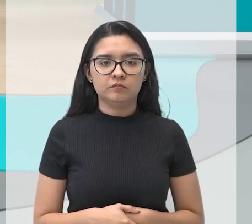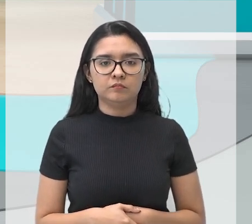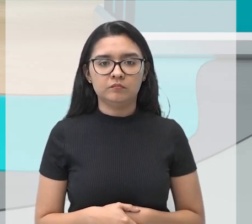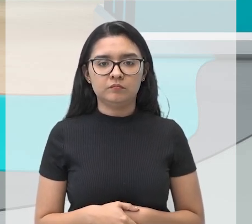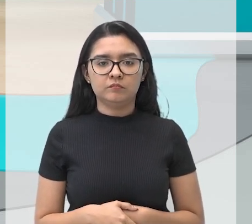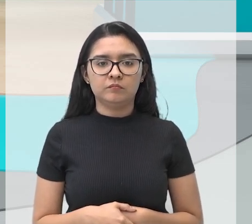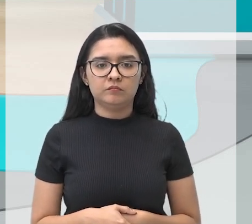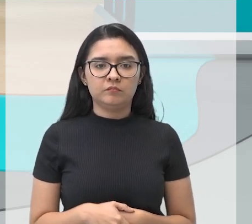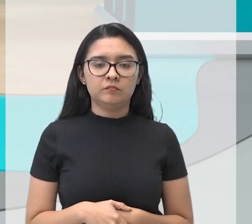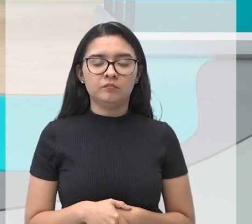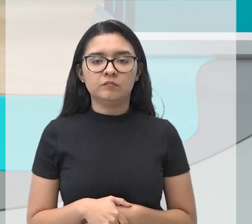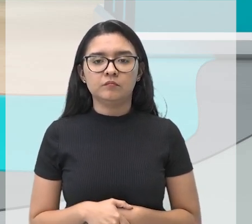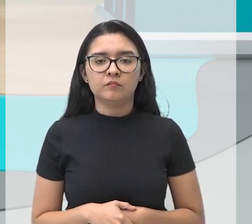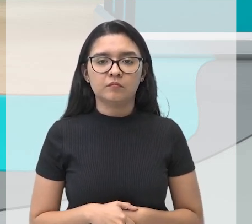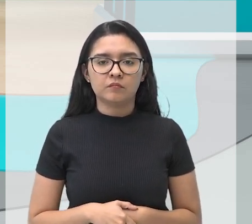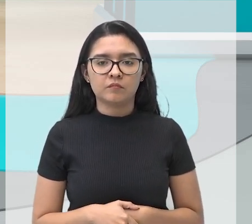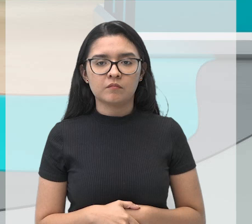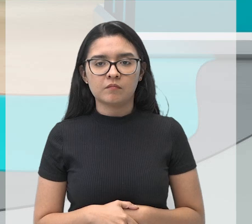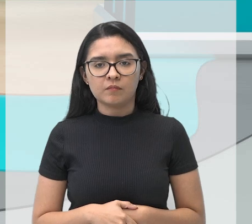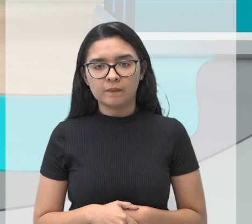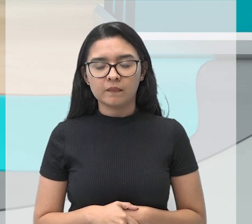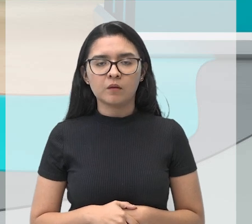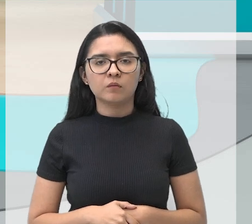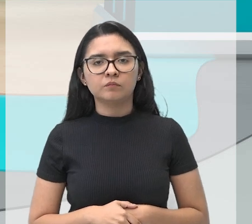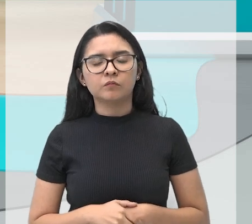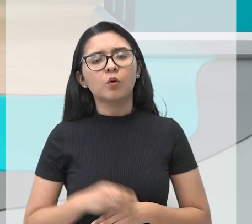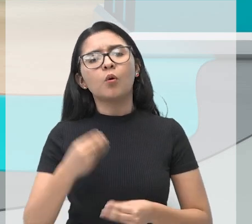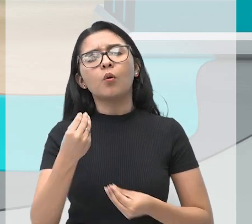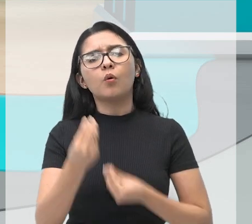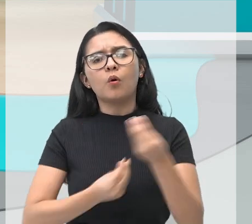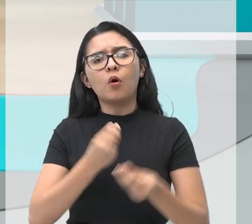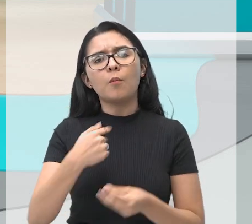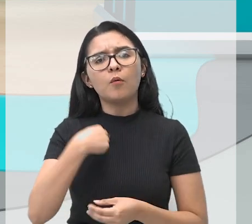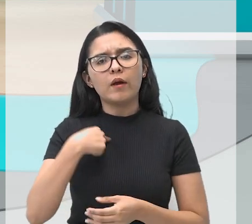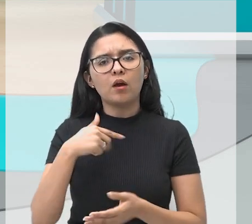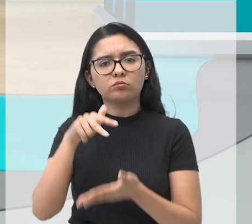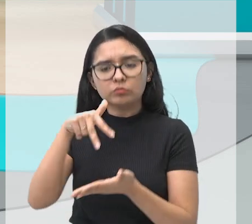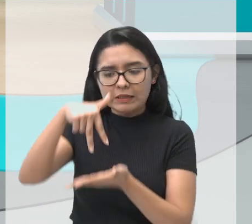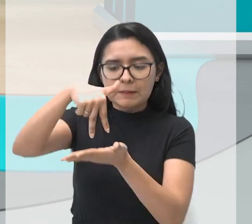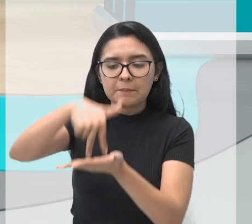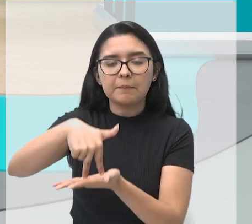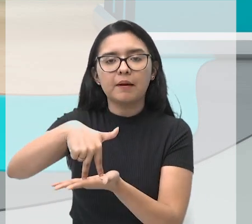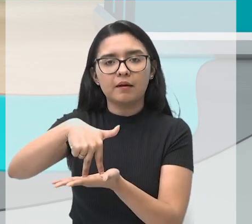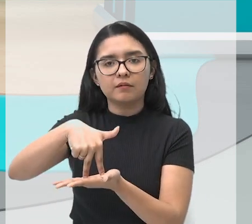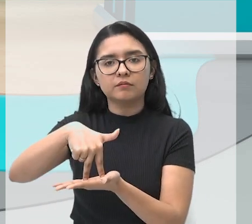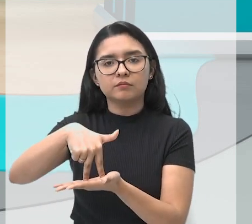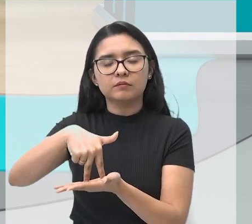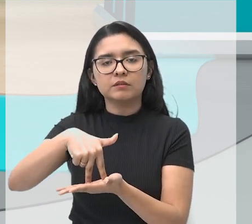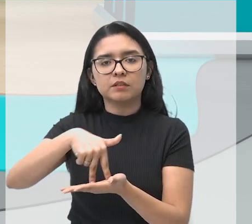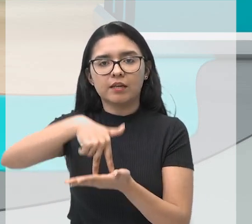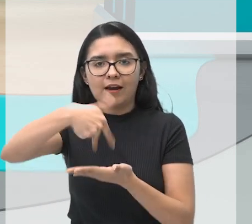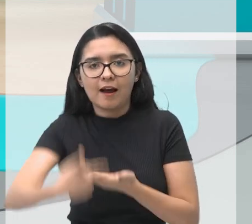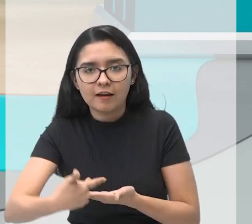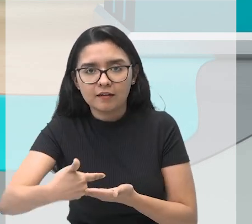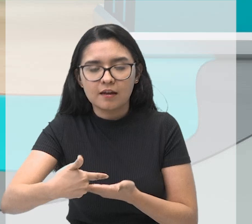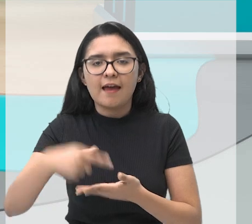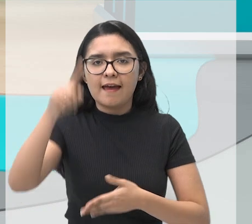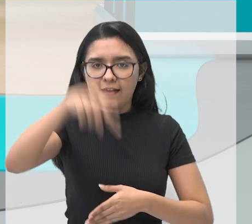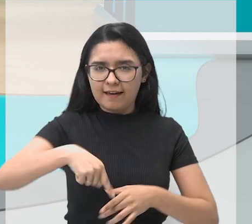de repente, né? O que ajuda você a se manter em pé sem cair no chão? Será